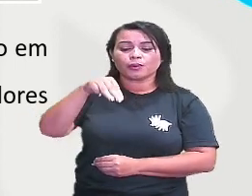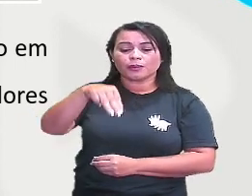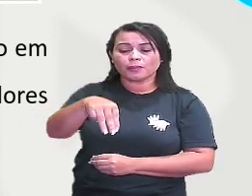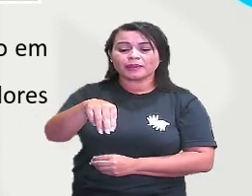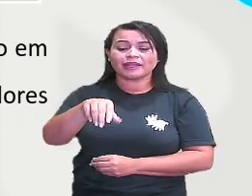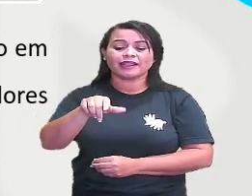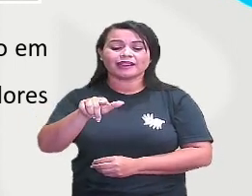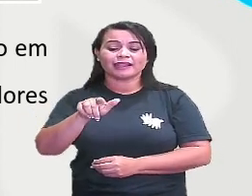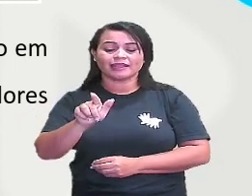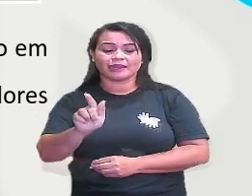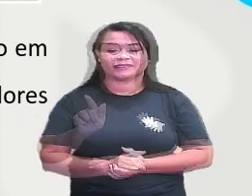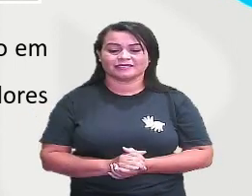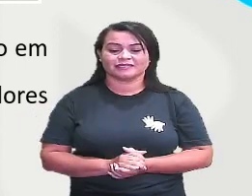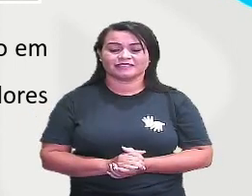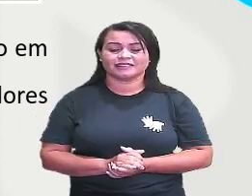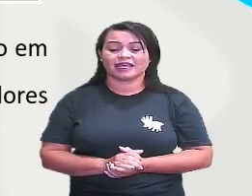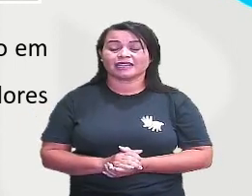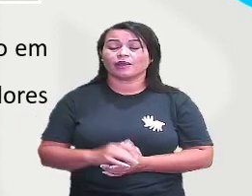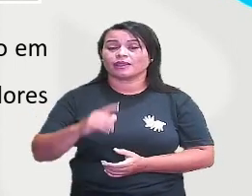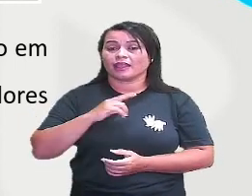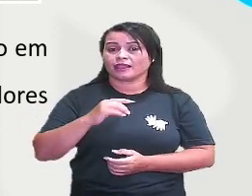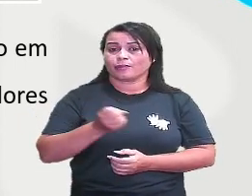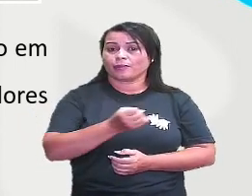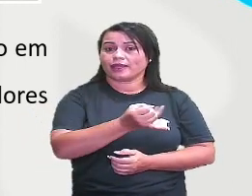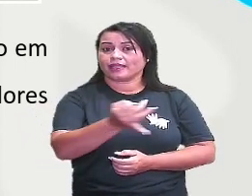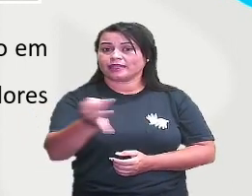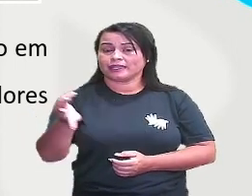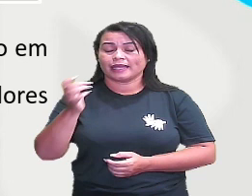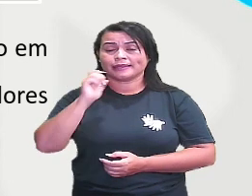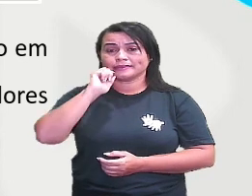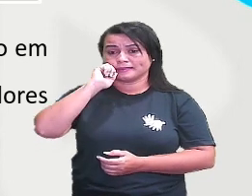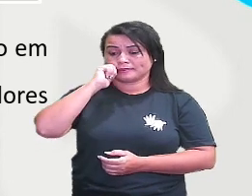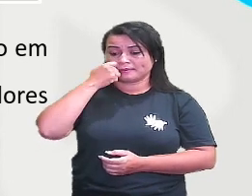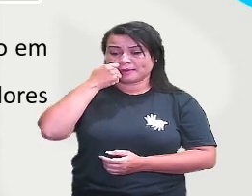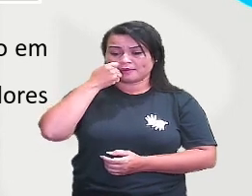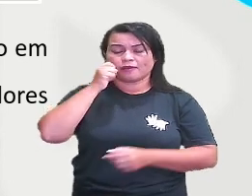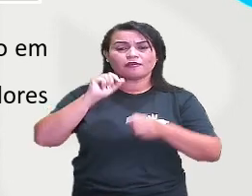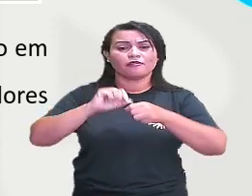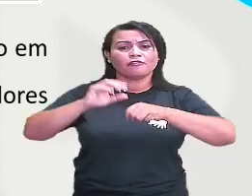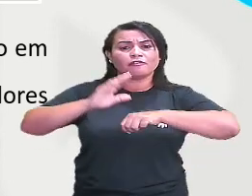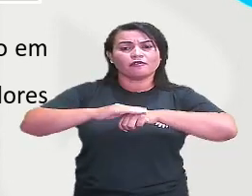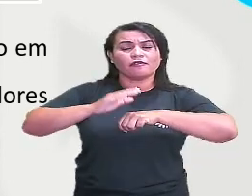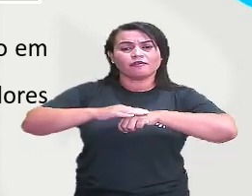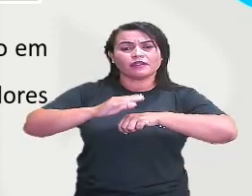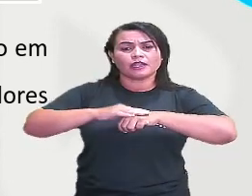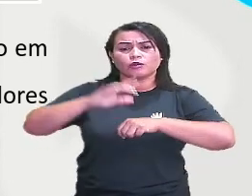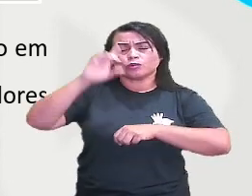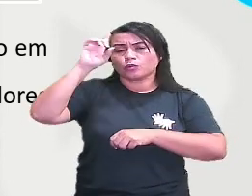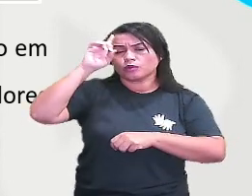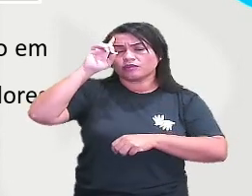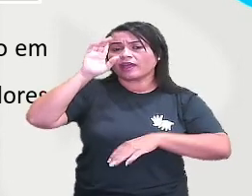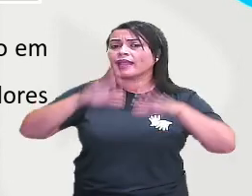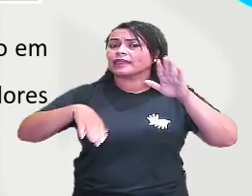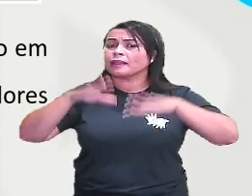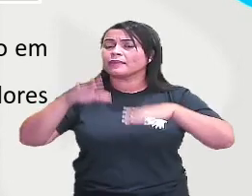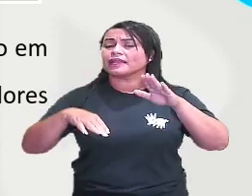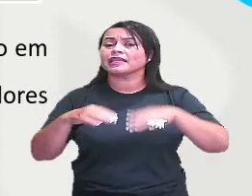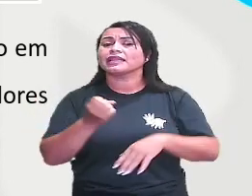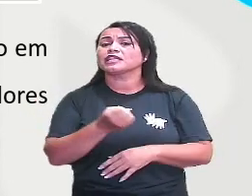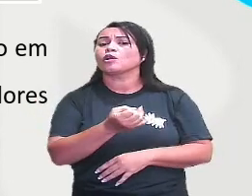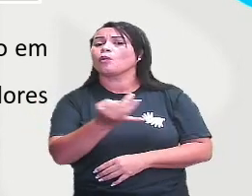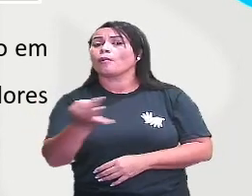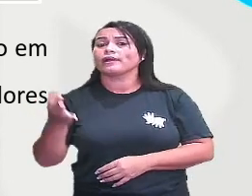fermento biológico. A quantidade de pães fabricados diariamente varia de acordo com o fluxo